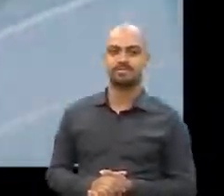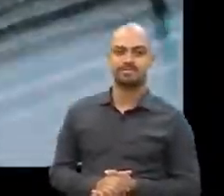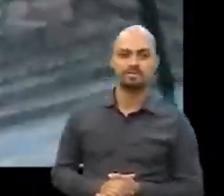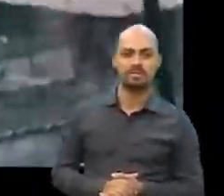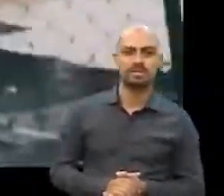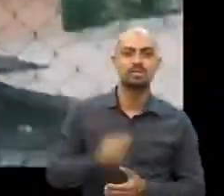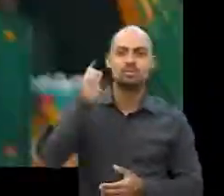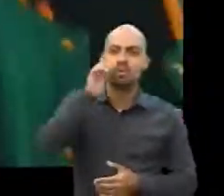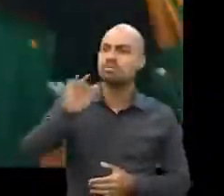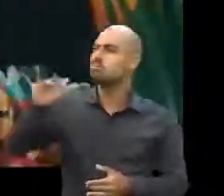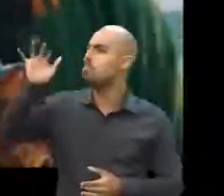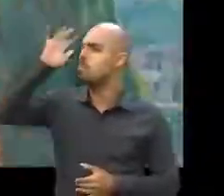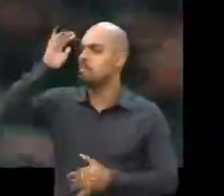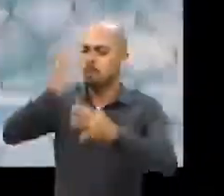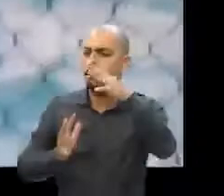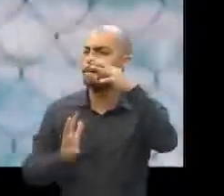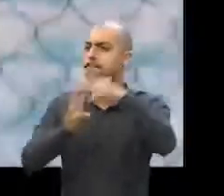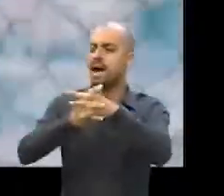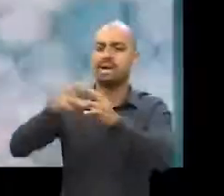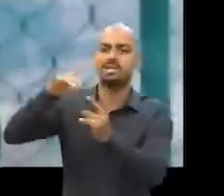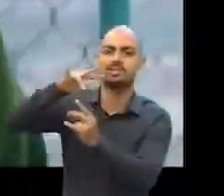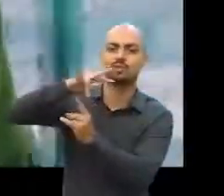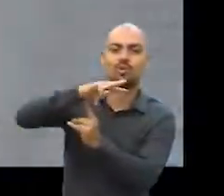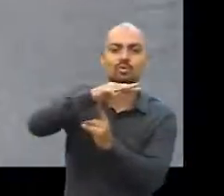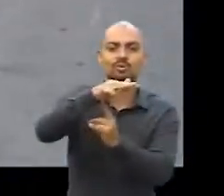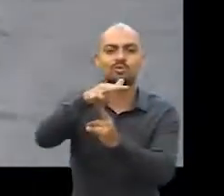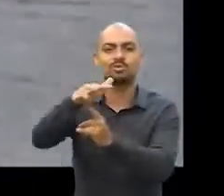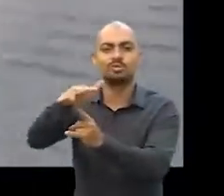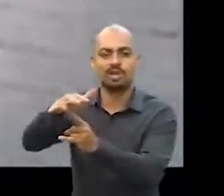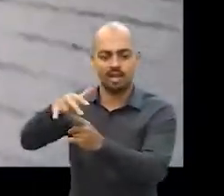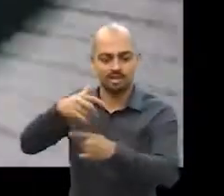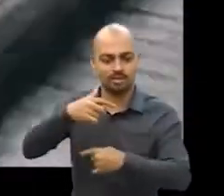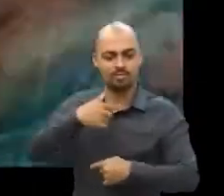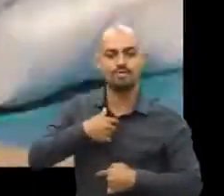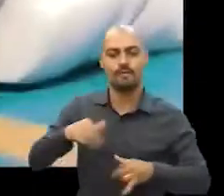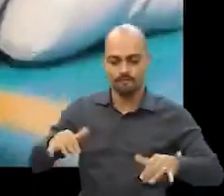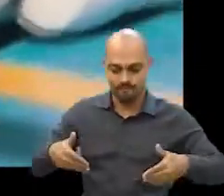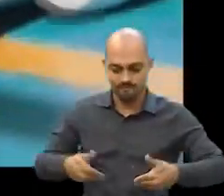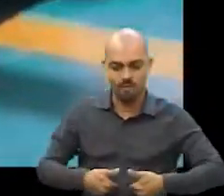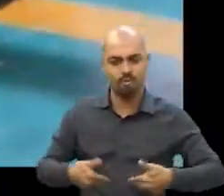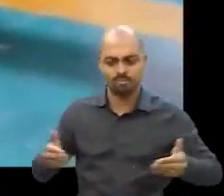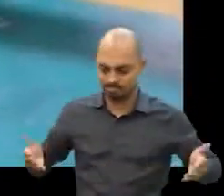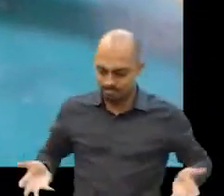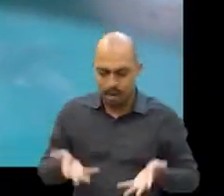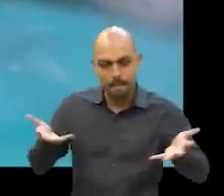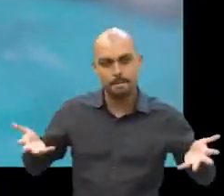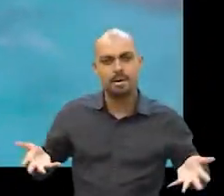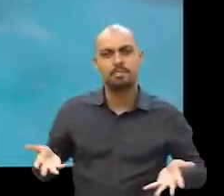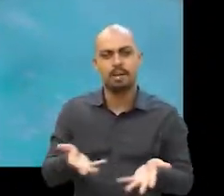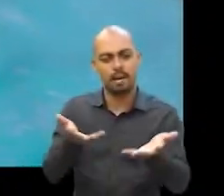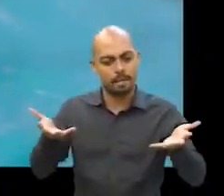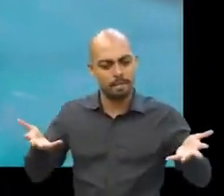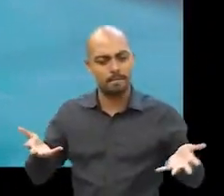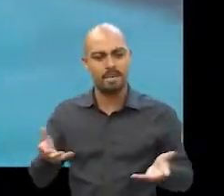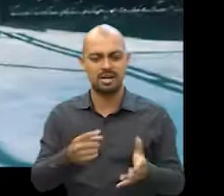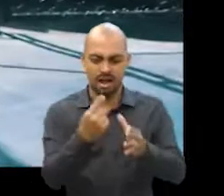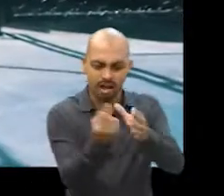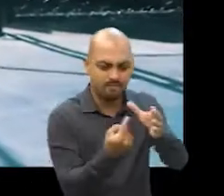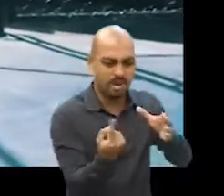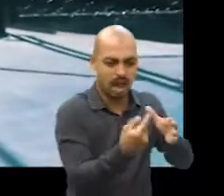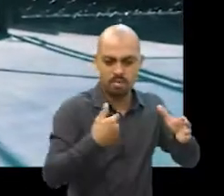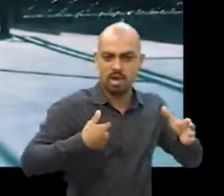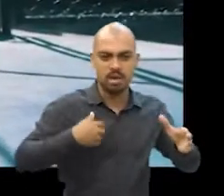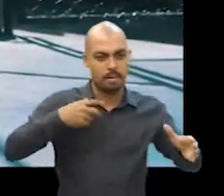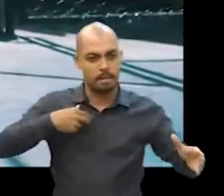morro. Eu sonho mais alto que drones. Combustível do meu tipo, a fome. Pra arregaçar como um ciclone. Pra que amanhã